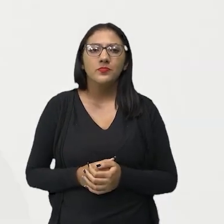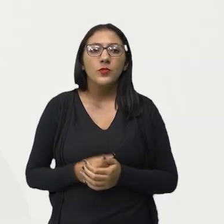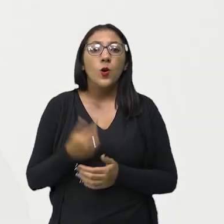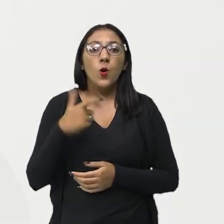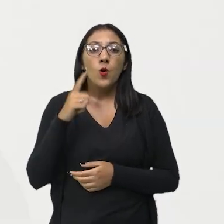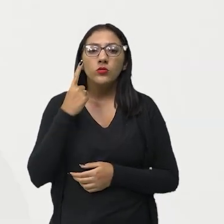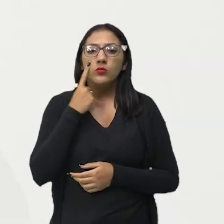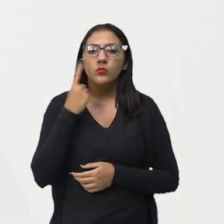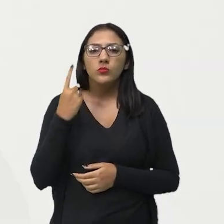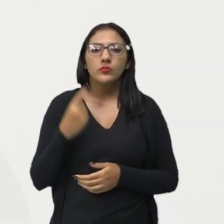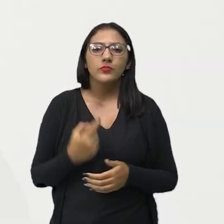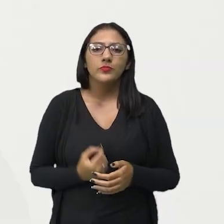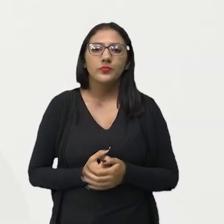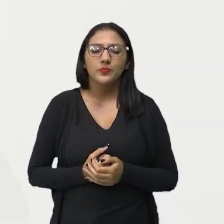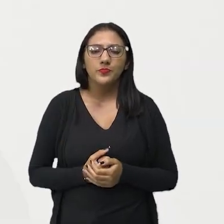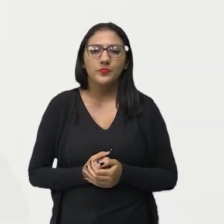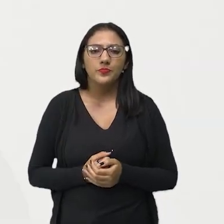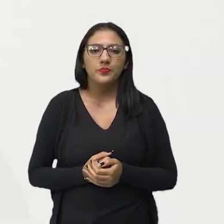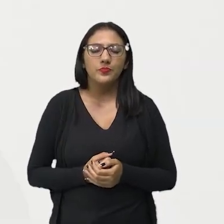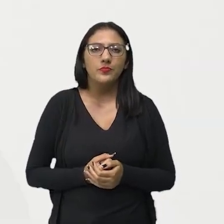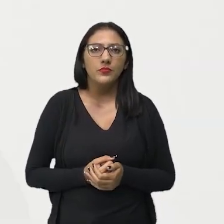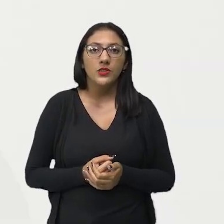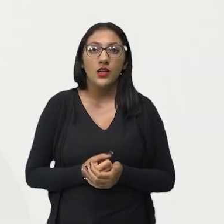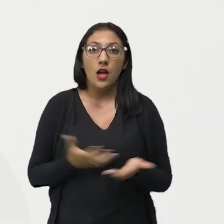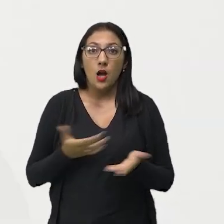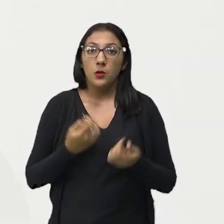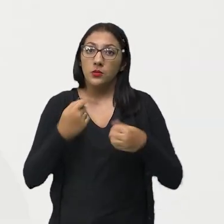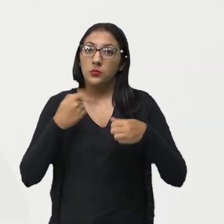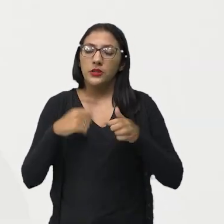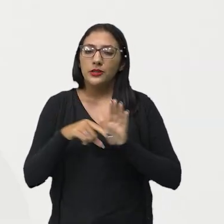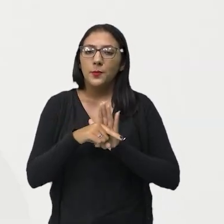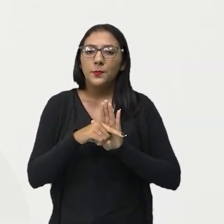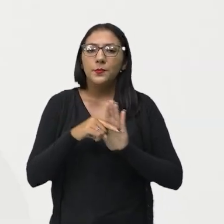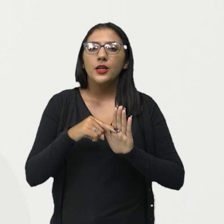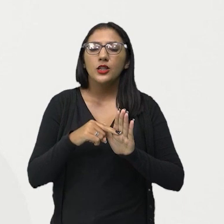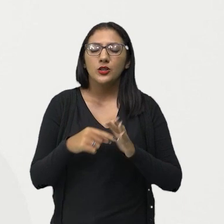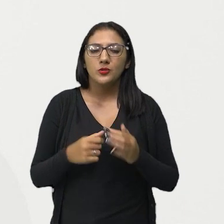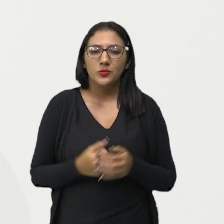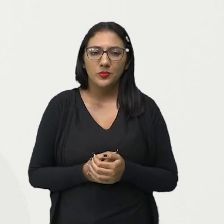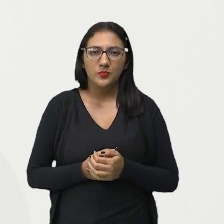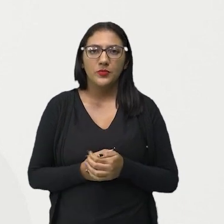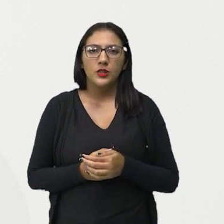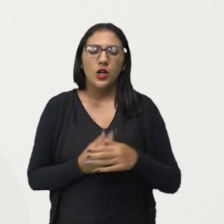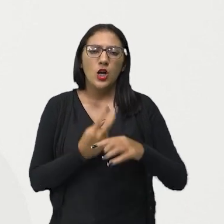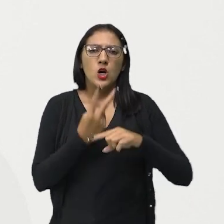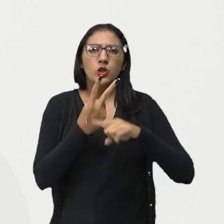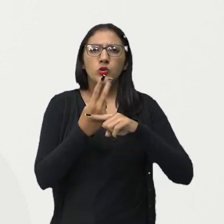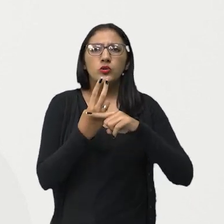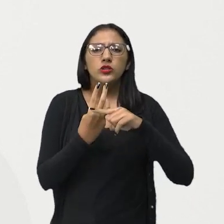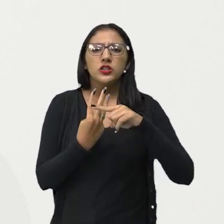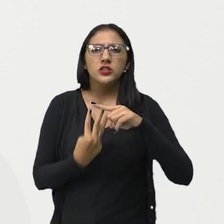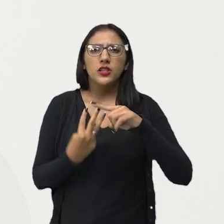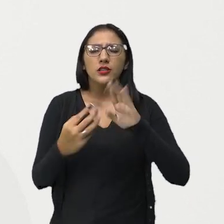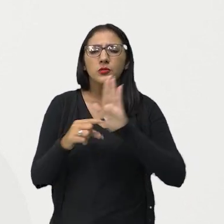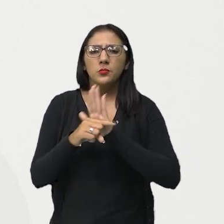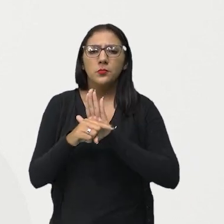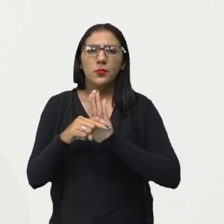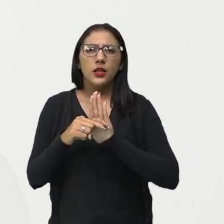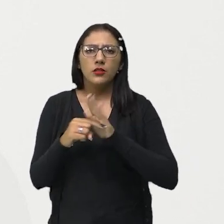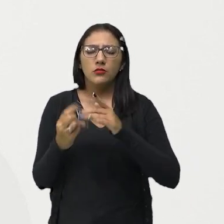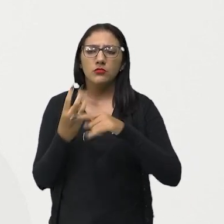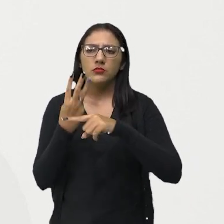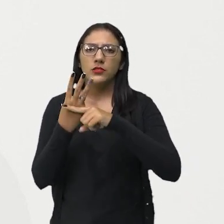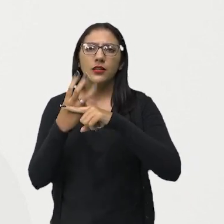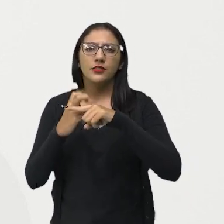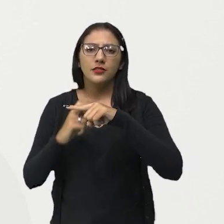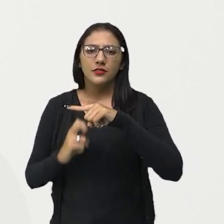um? Bora ver mais um exemplo aí, ó. Agora vamos subtrair. Menos 2/3 com menos